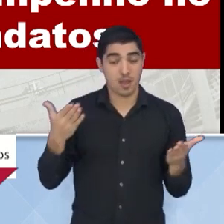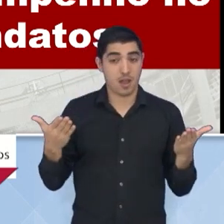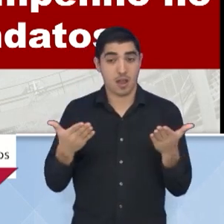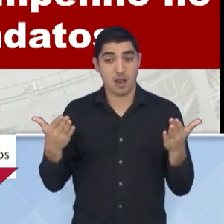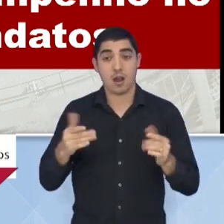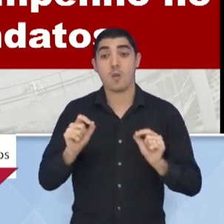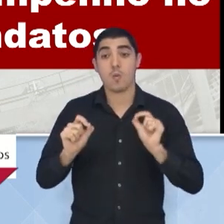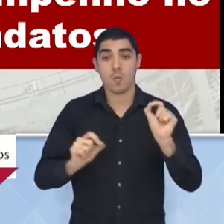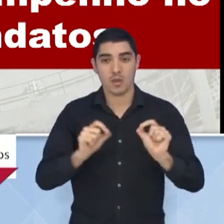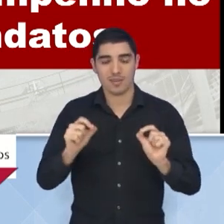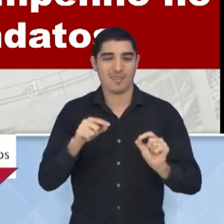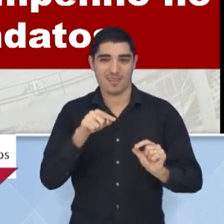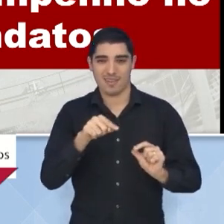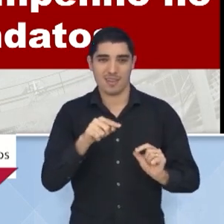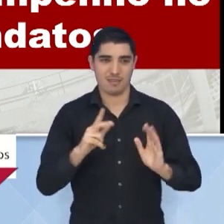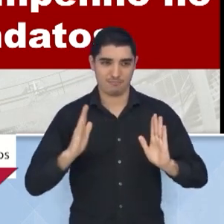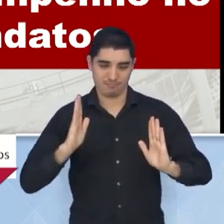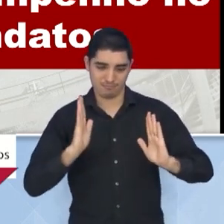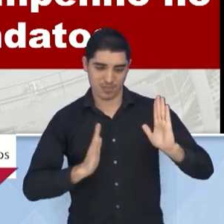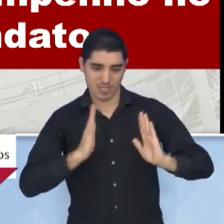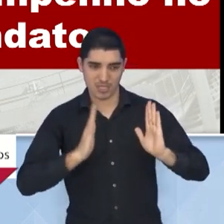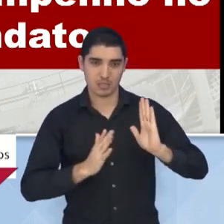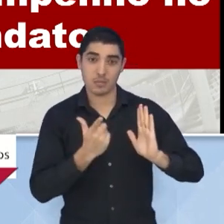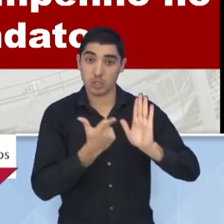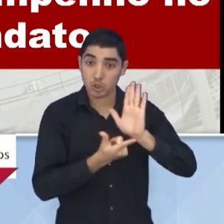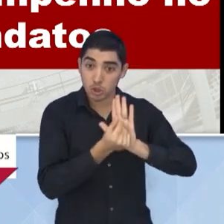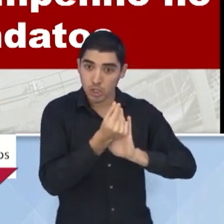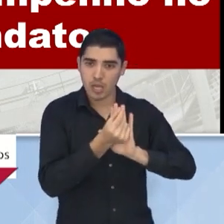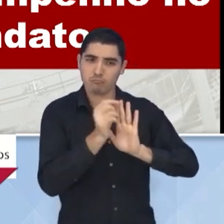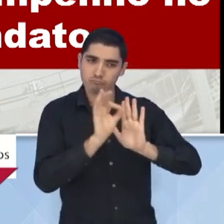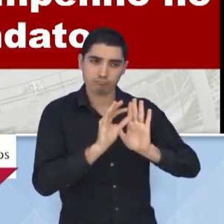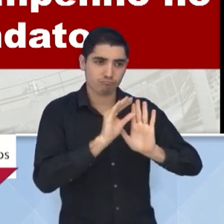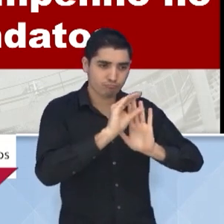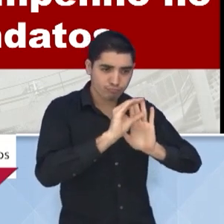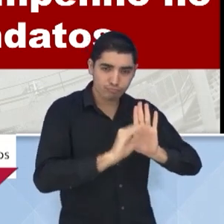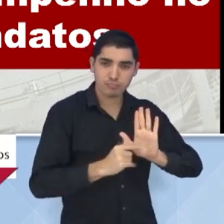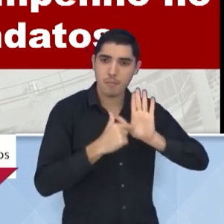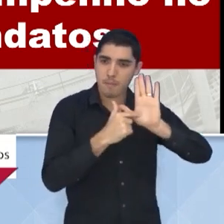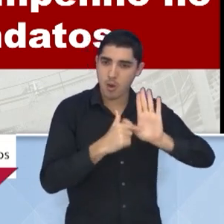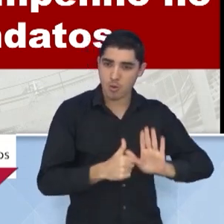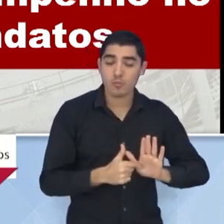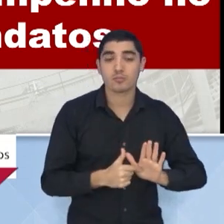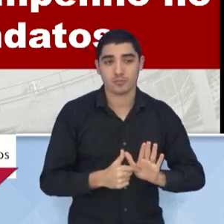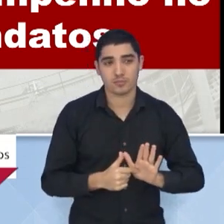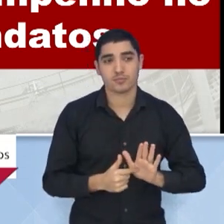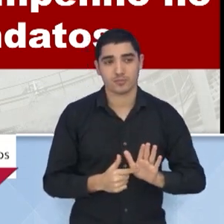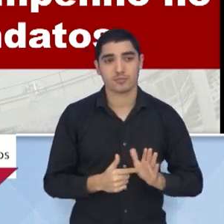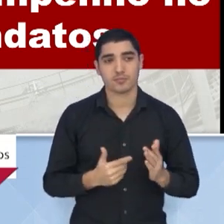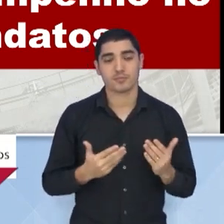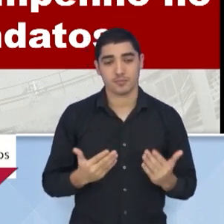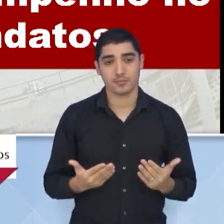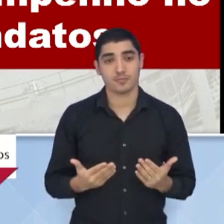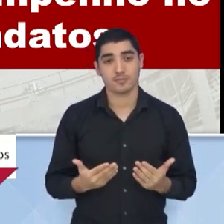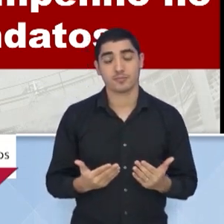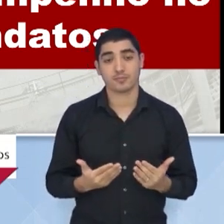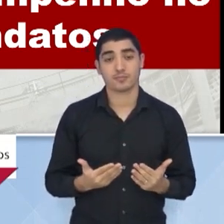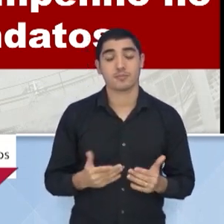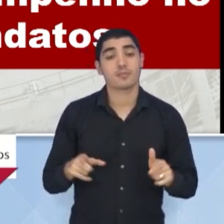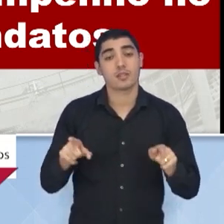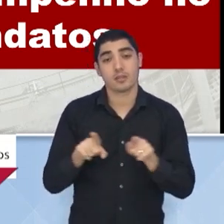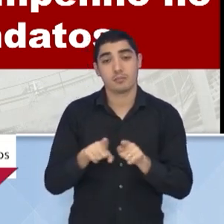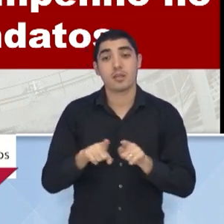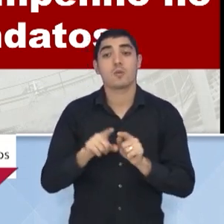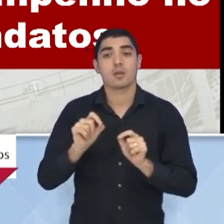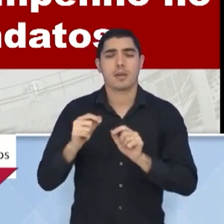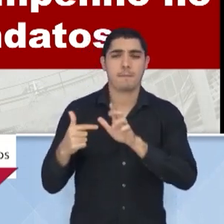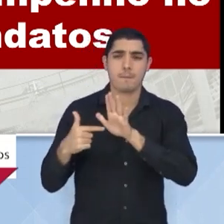prestação de contas que a gente vai responder o o indicador né responder o questionário eh mandar os